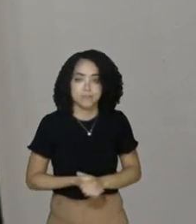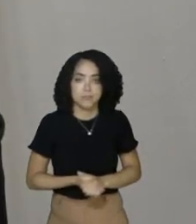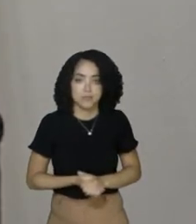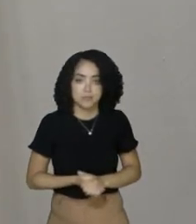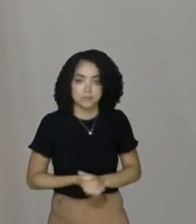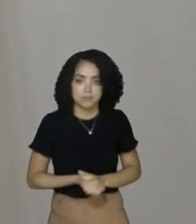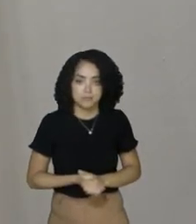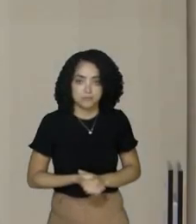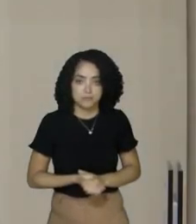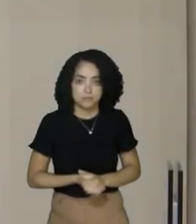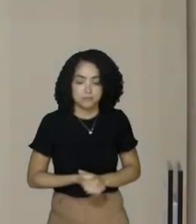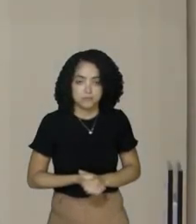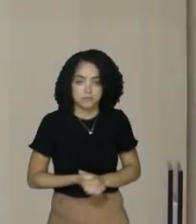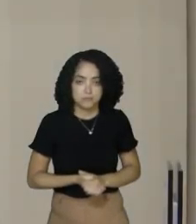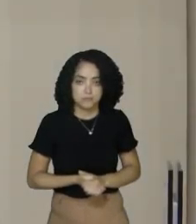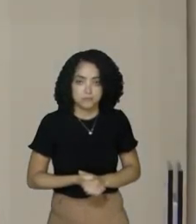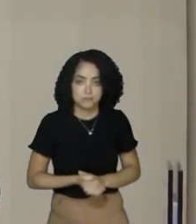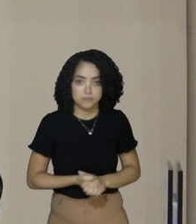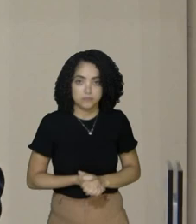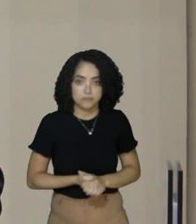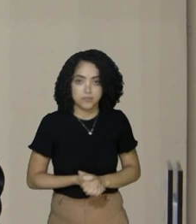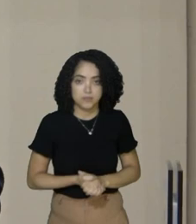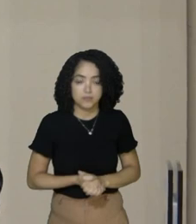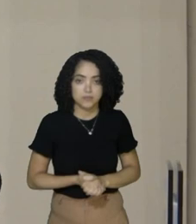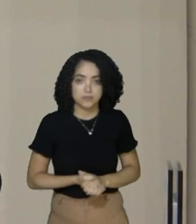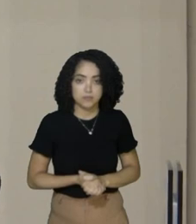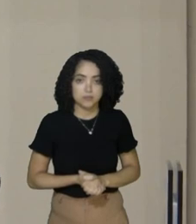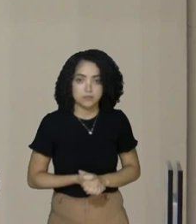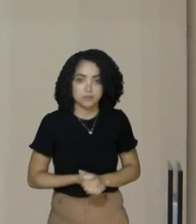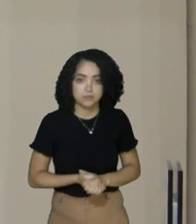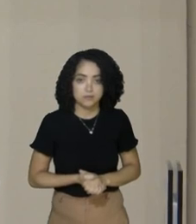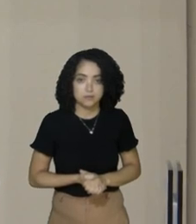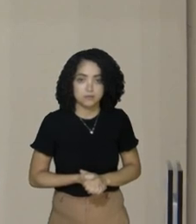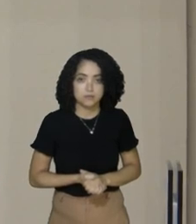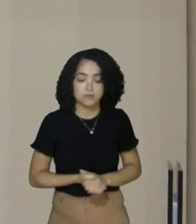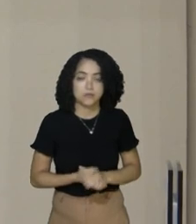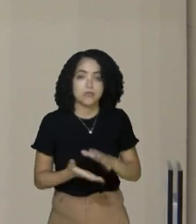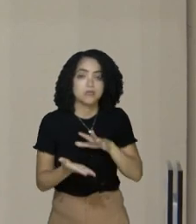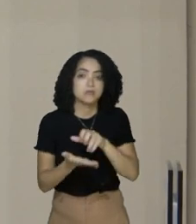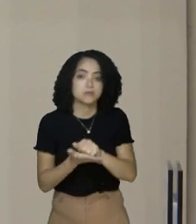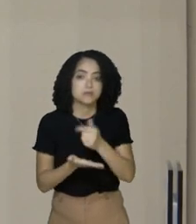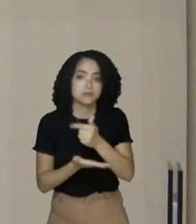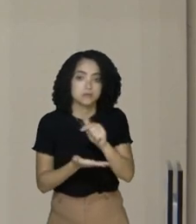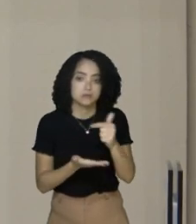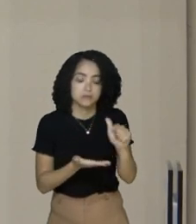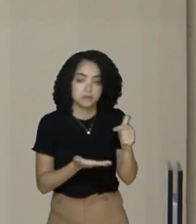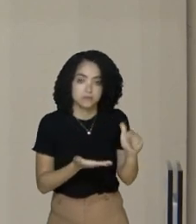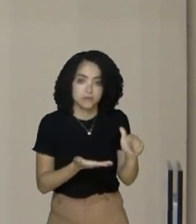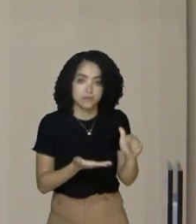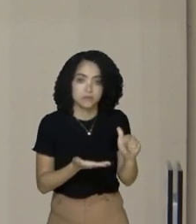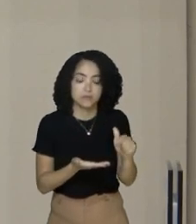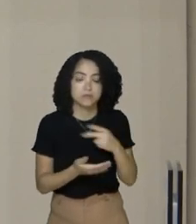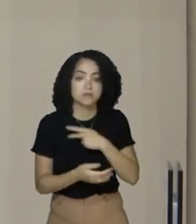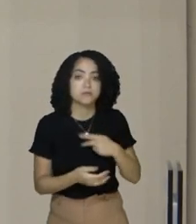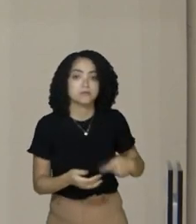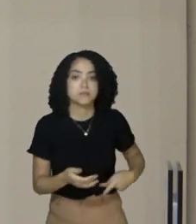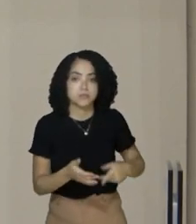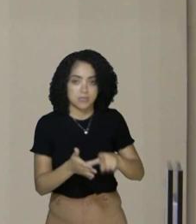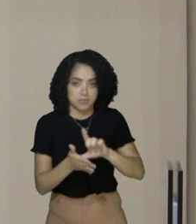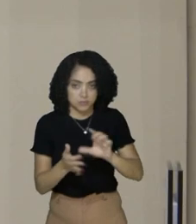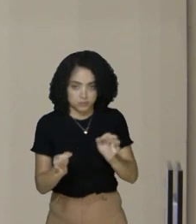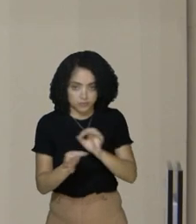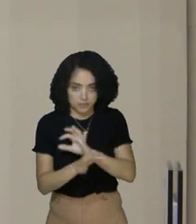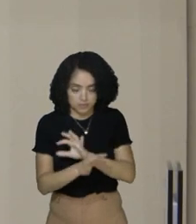Obrigado, deputado Sargento Lima. Como último orador inscrito, não havendo mais oradores inscritos, esta presidência, antes de encerrar a